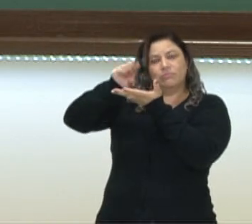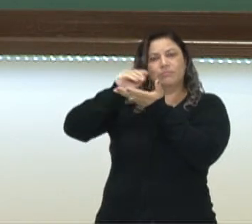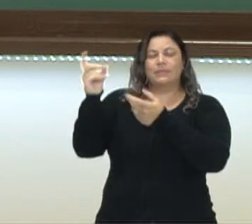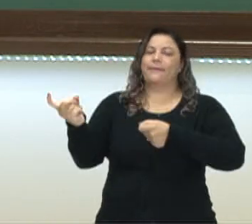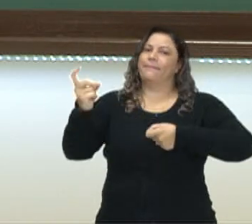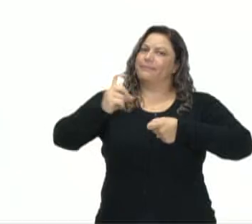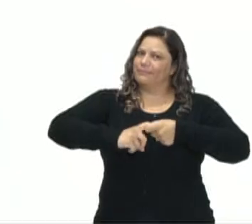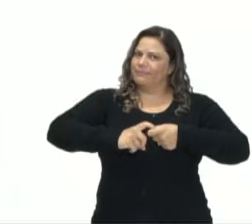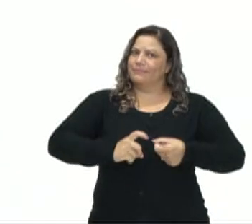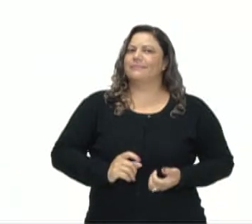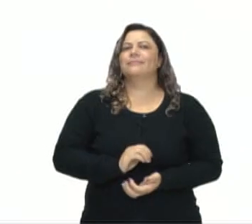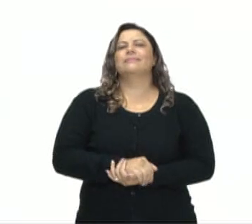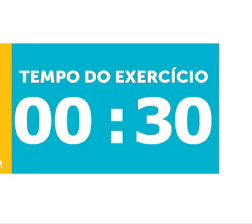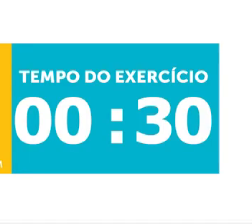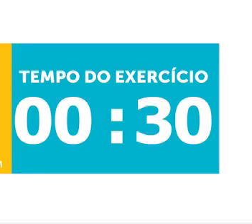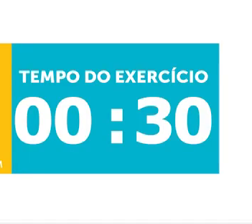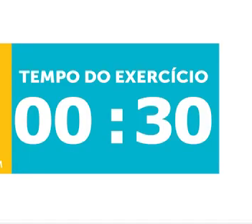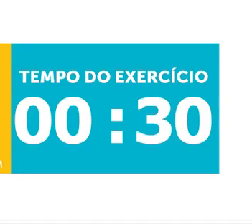já volta.